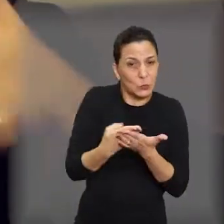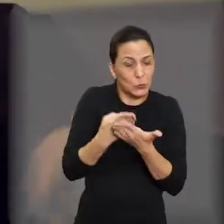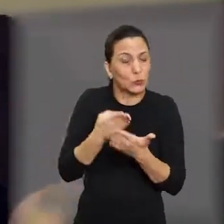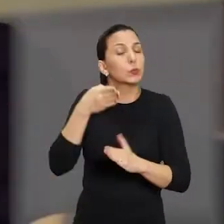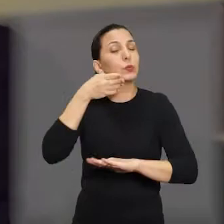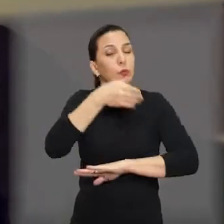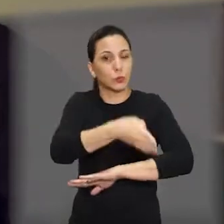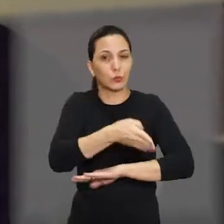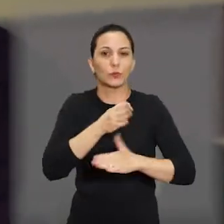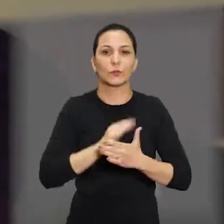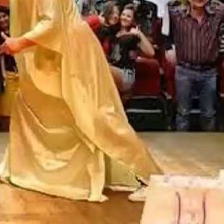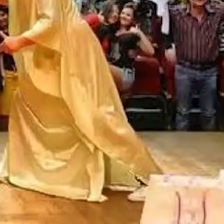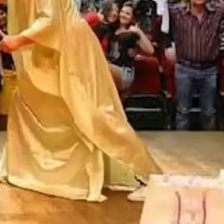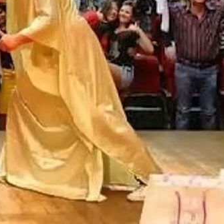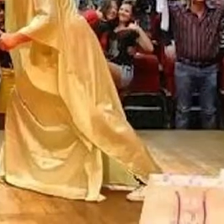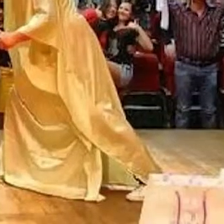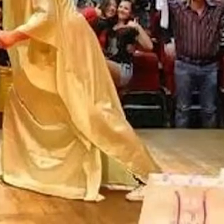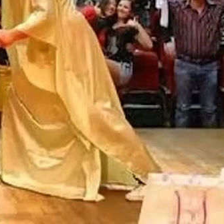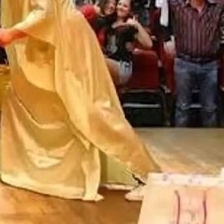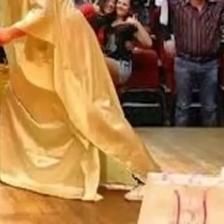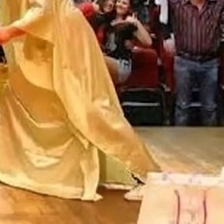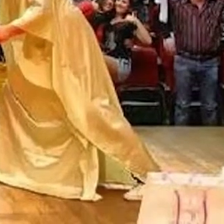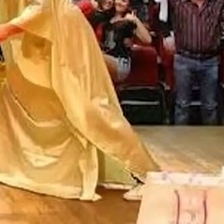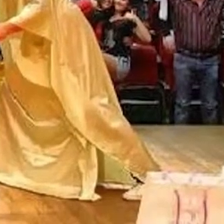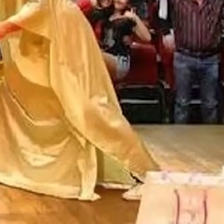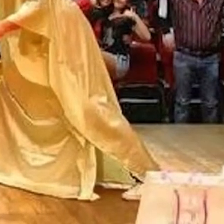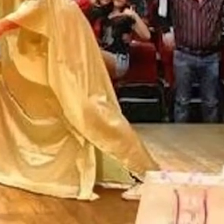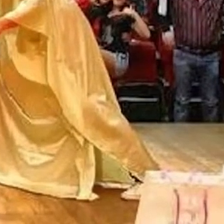na segunda tinha aula.